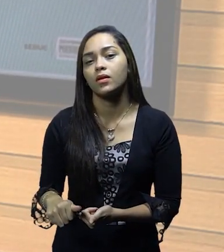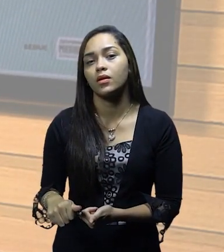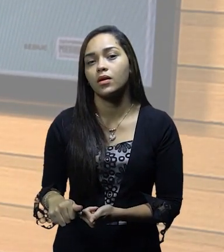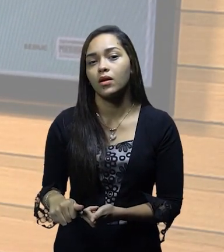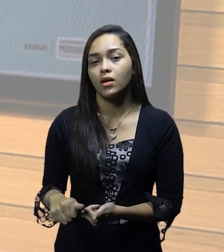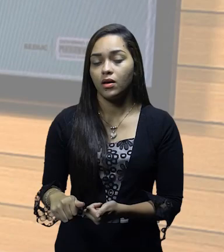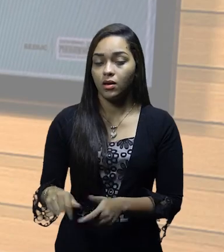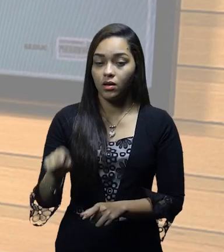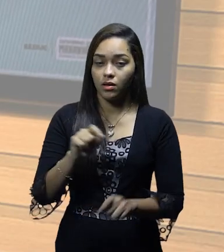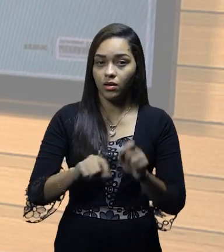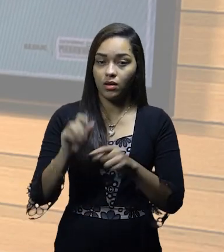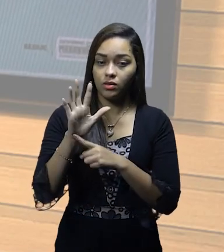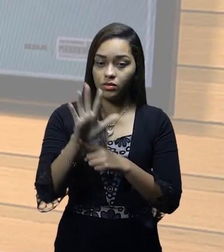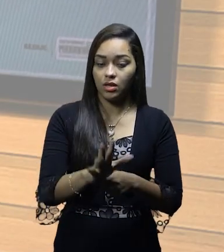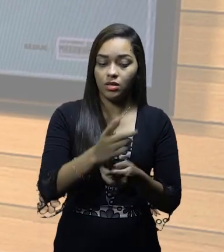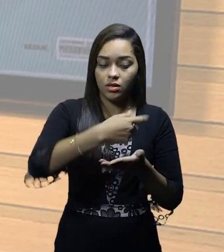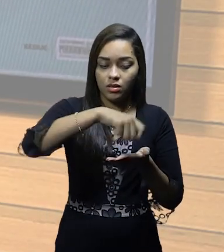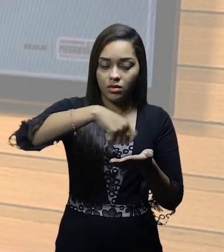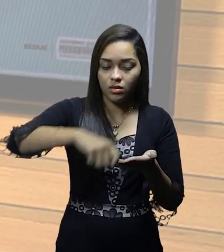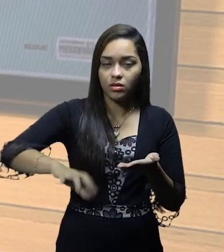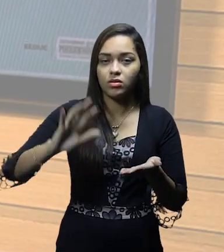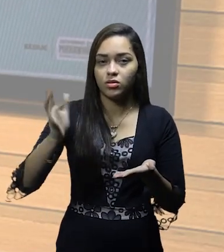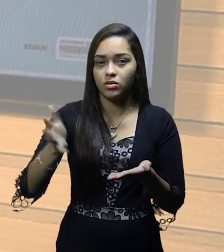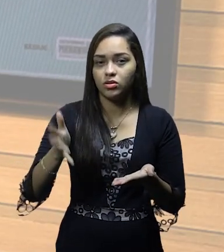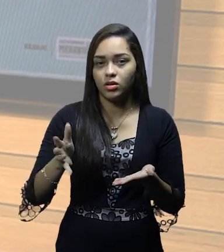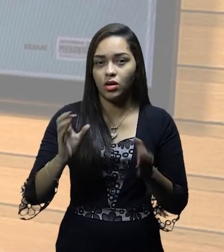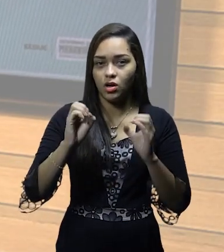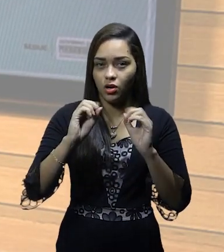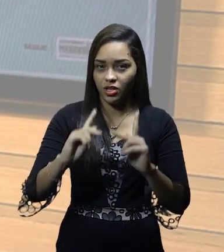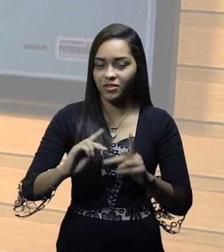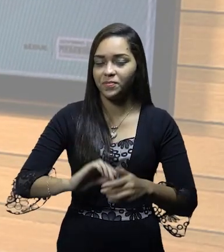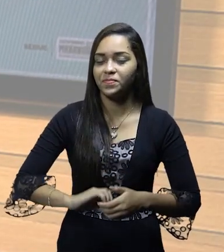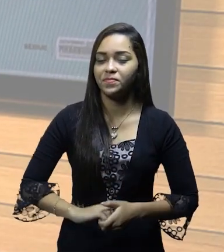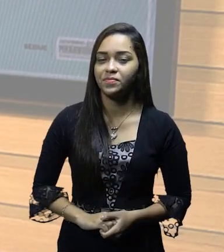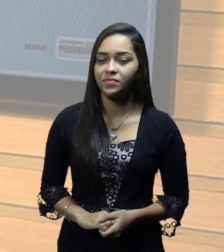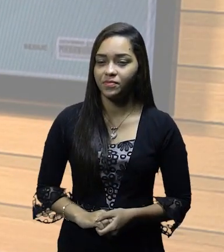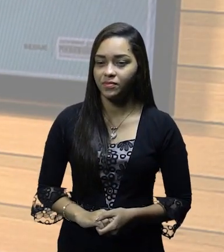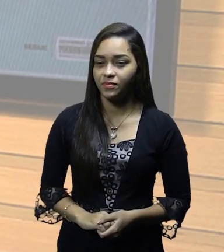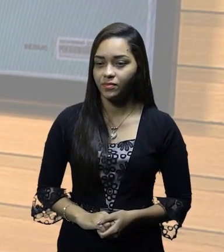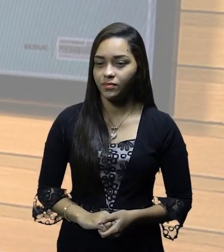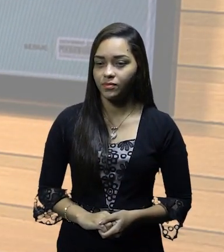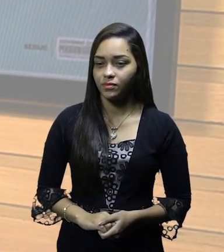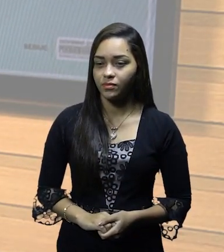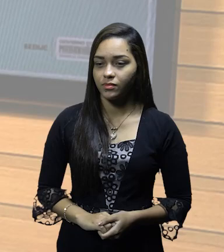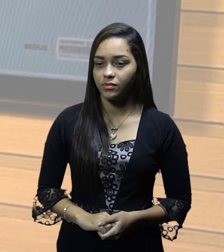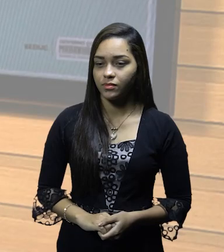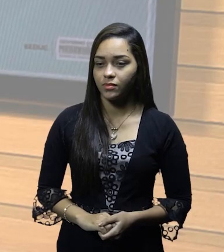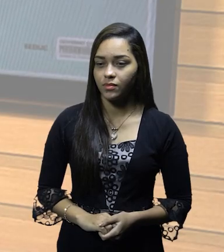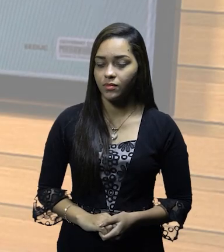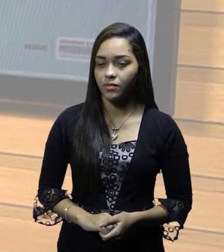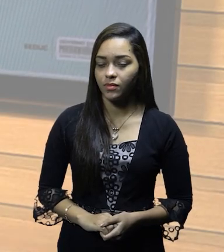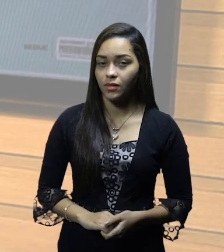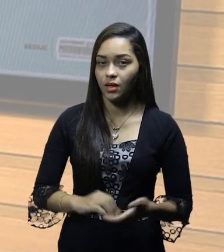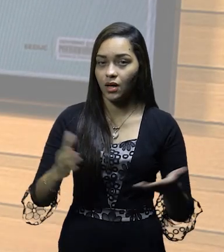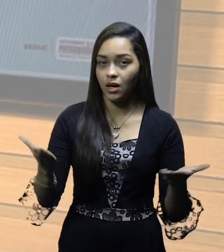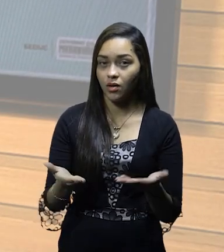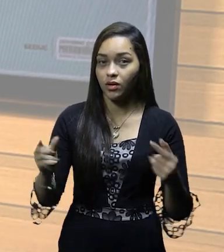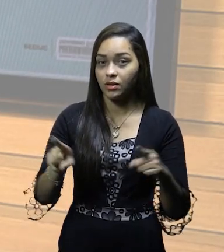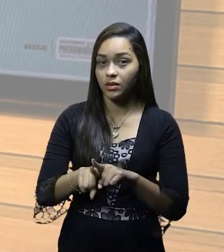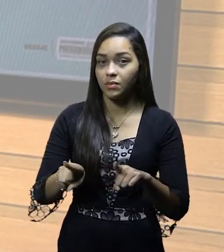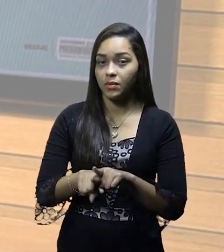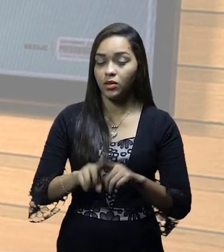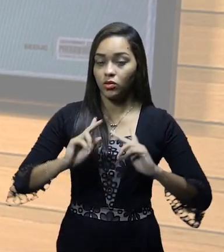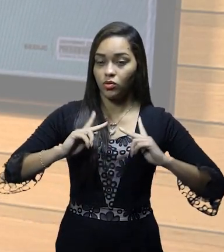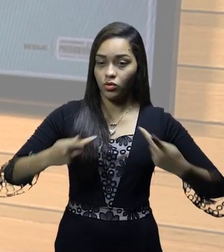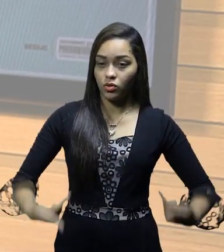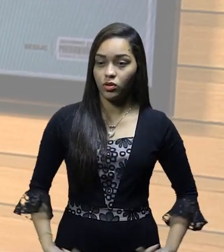meio de banir esse vírus daqui da Terra, por exemplo, estão lá com suas contribuições registradas